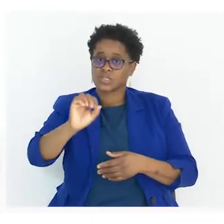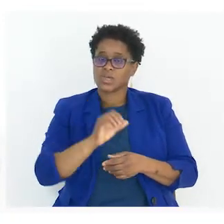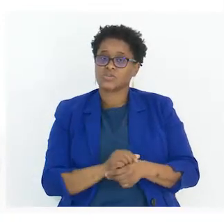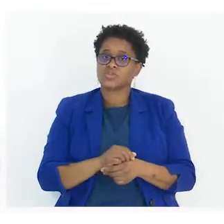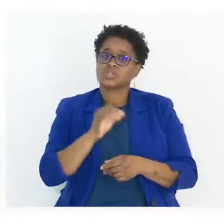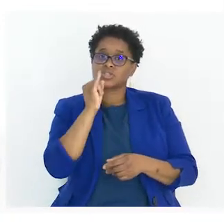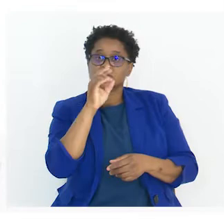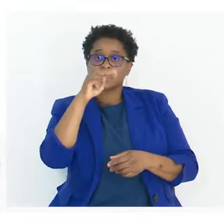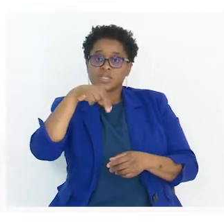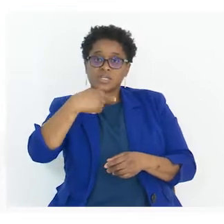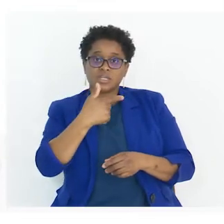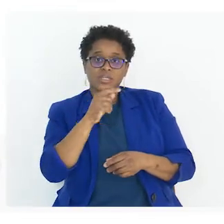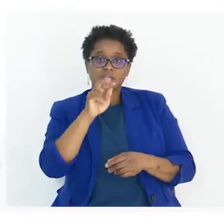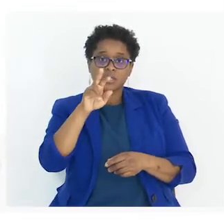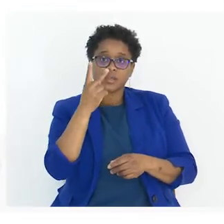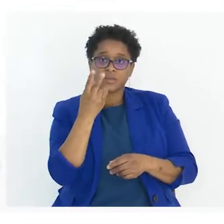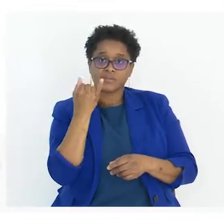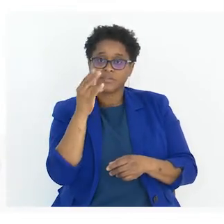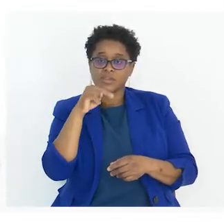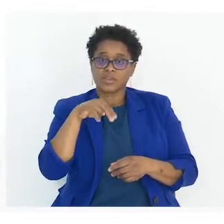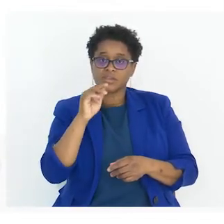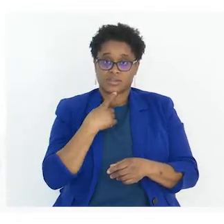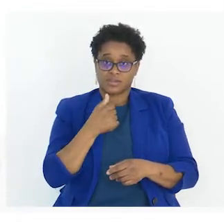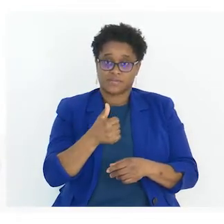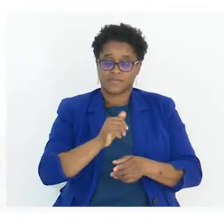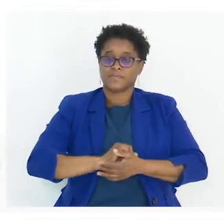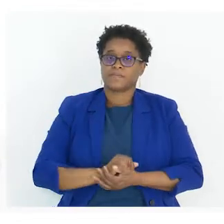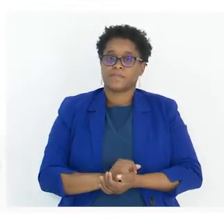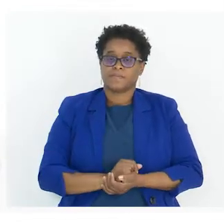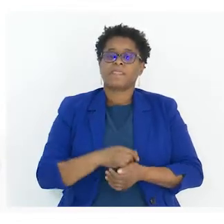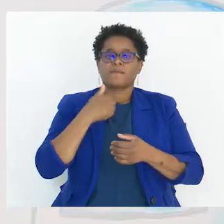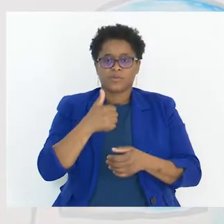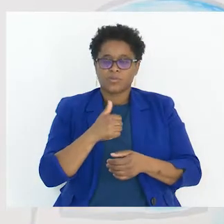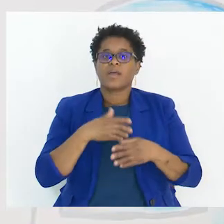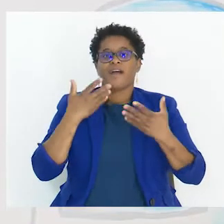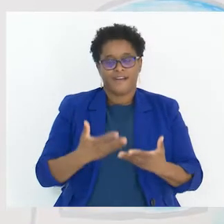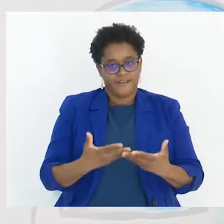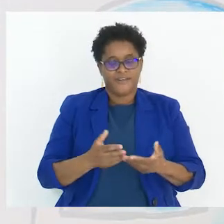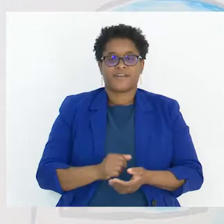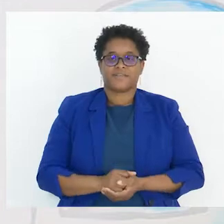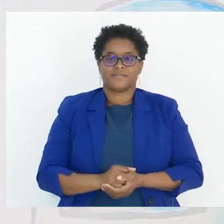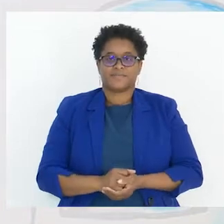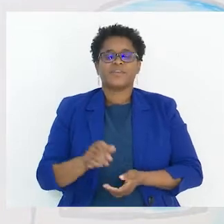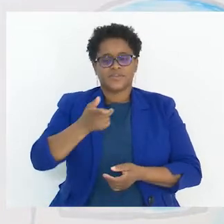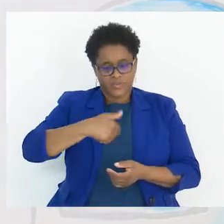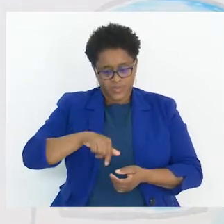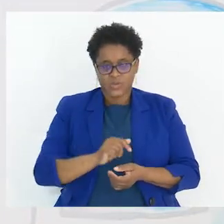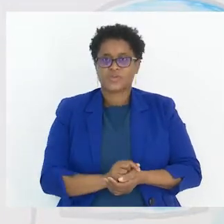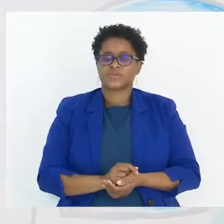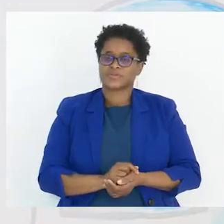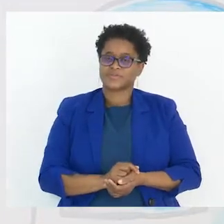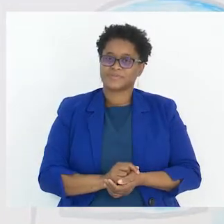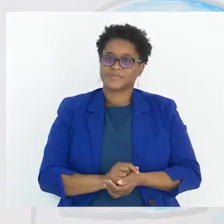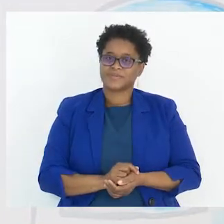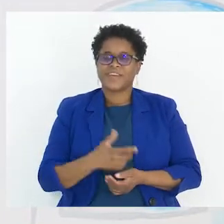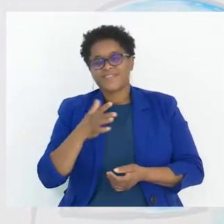seus intervenientes. Certo? Muito bem. Agora, nós